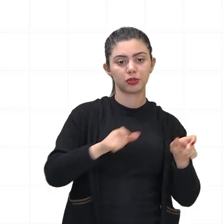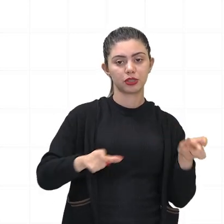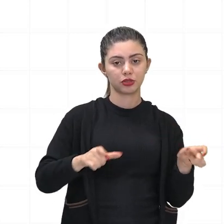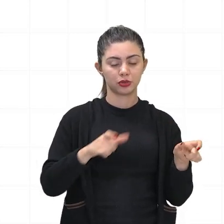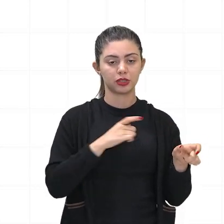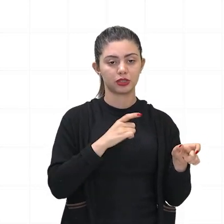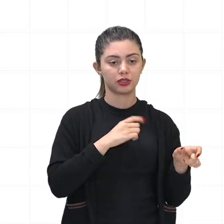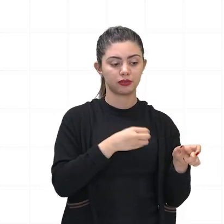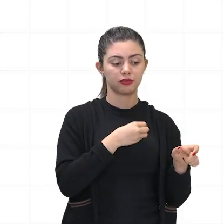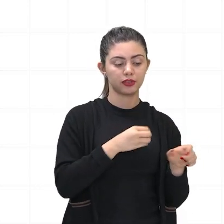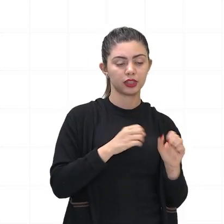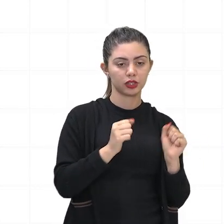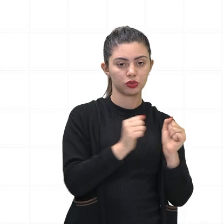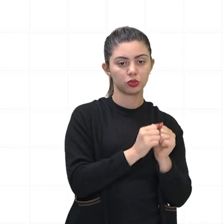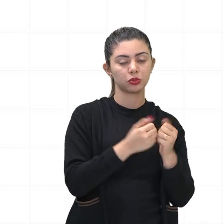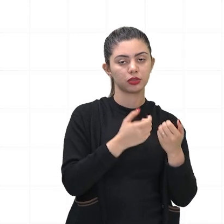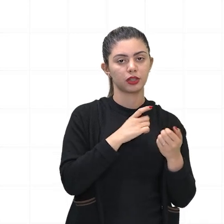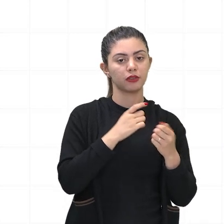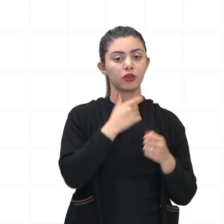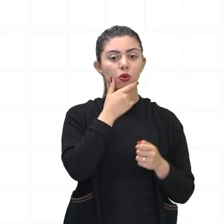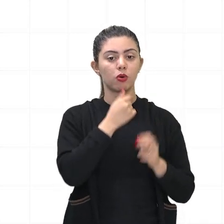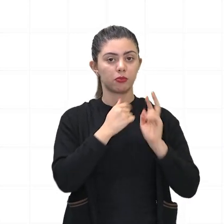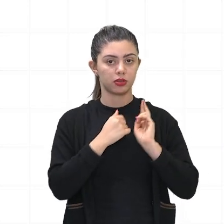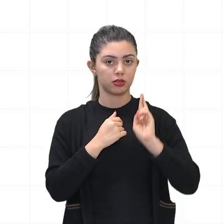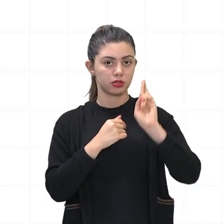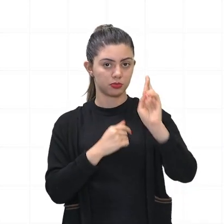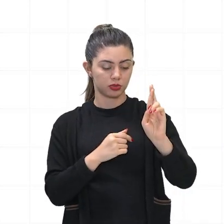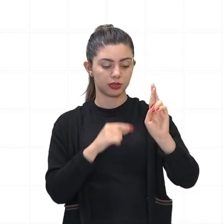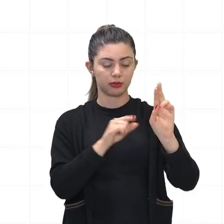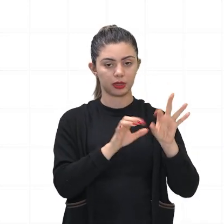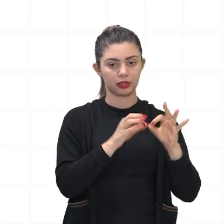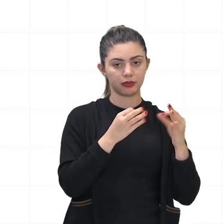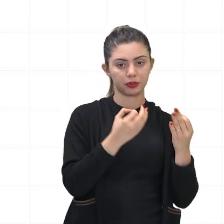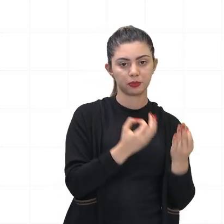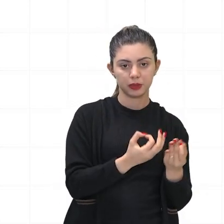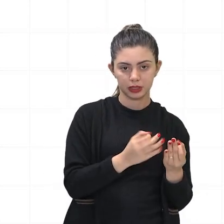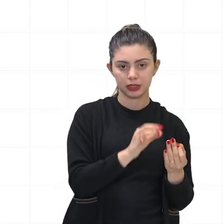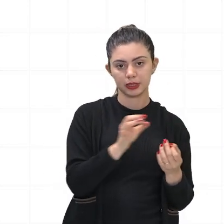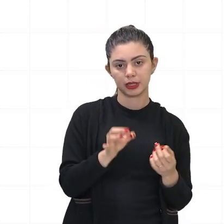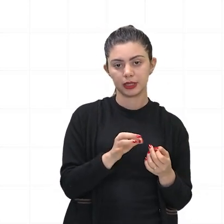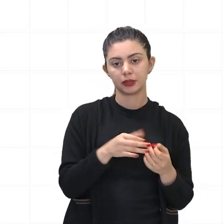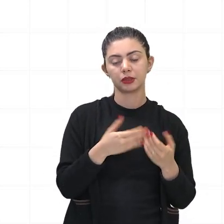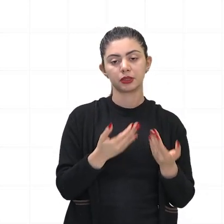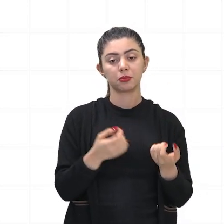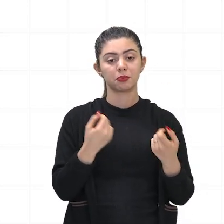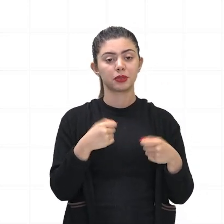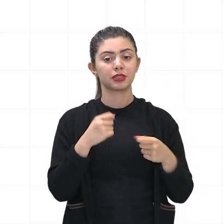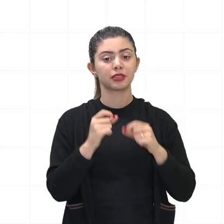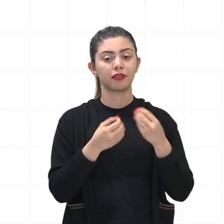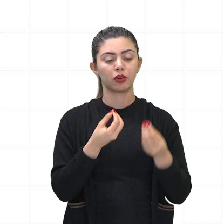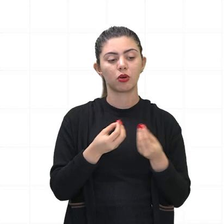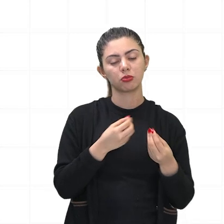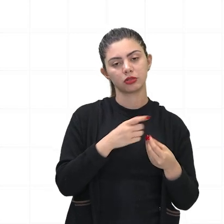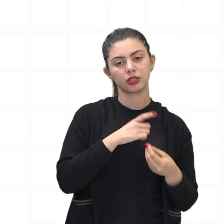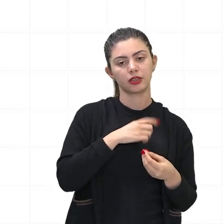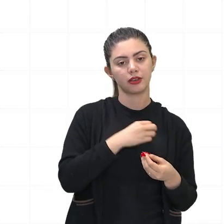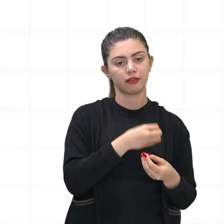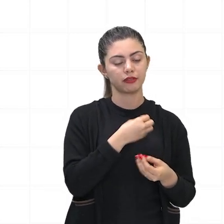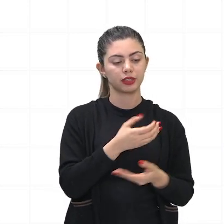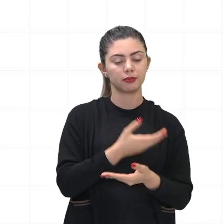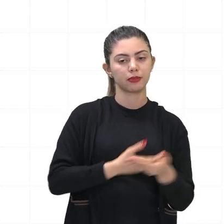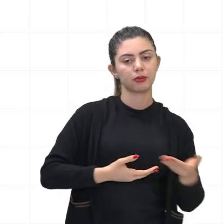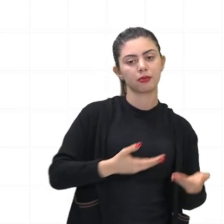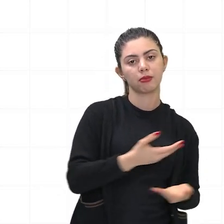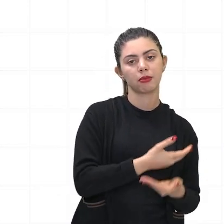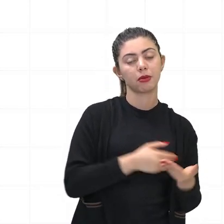moravam juntas, o chefe da família, normalmente o homem, os filhos e a esposa, eles tinham que conviver e ao mesmo